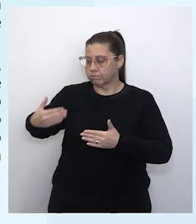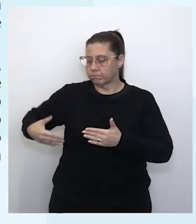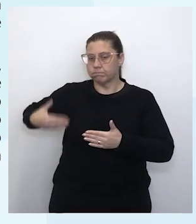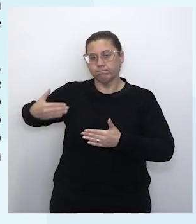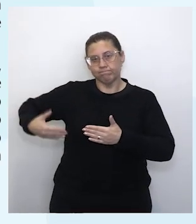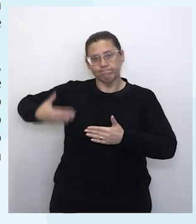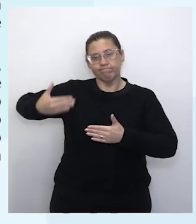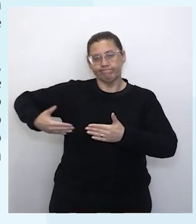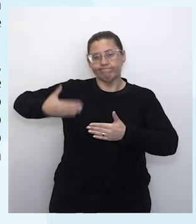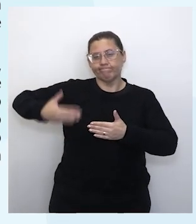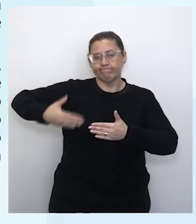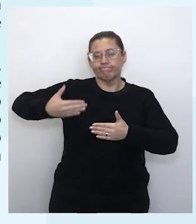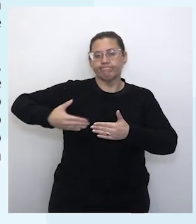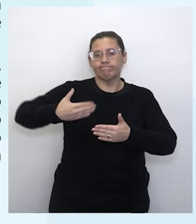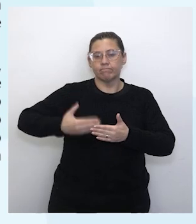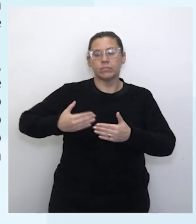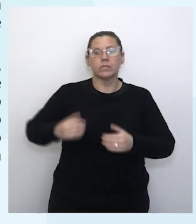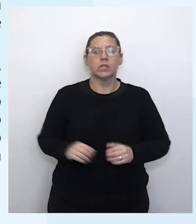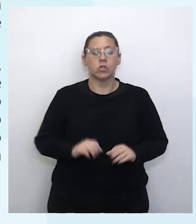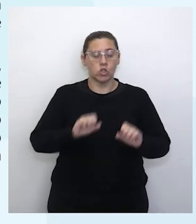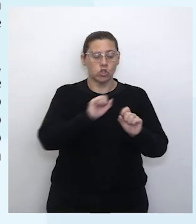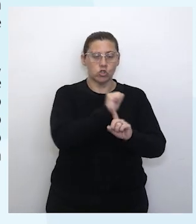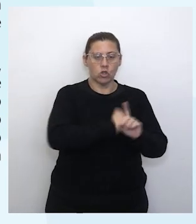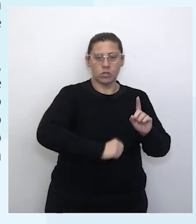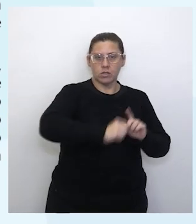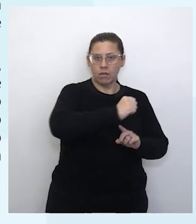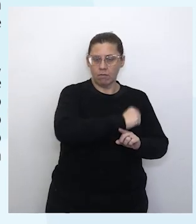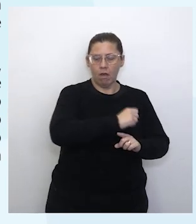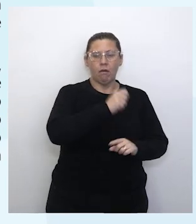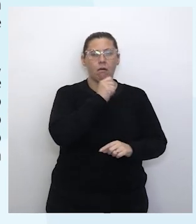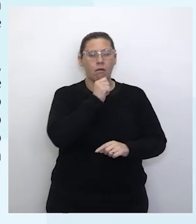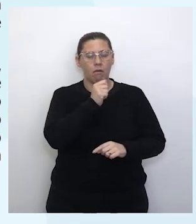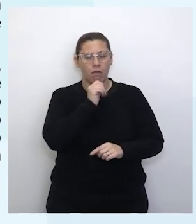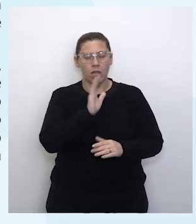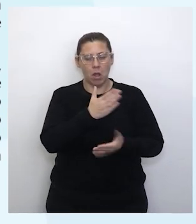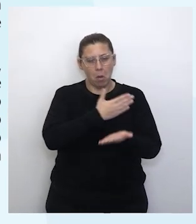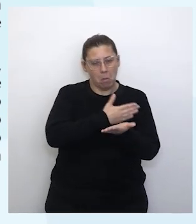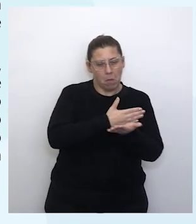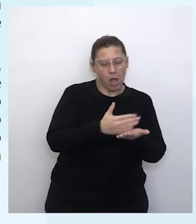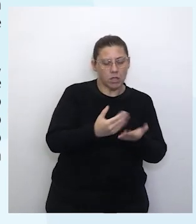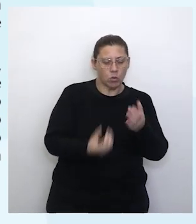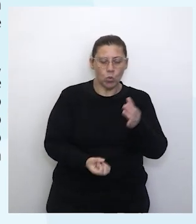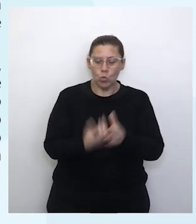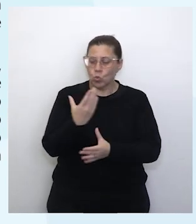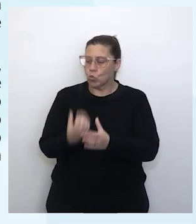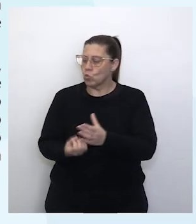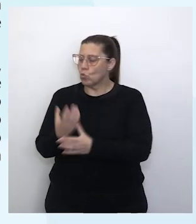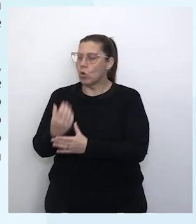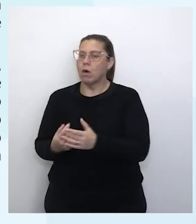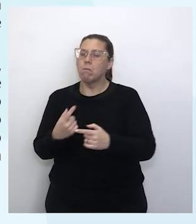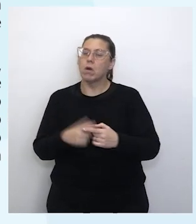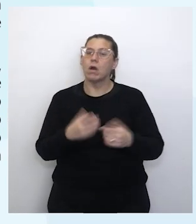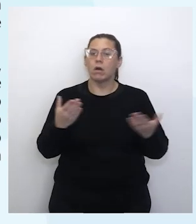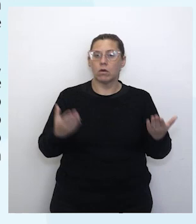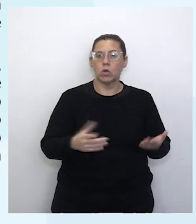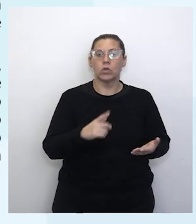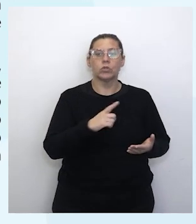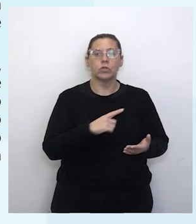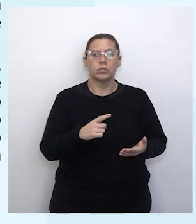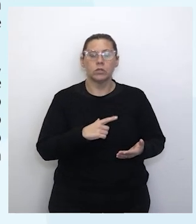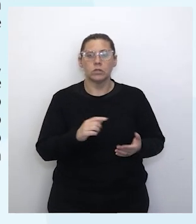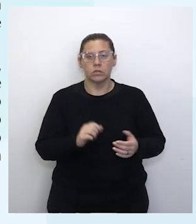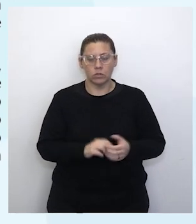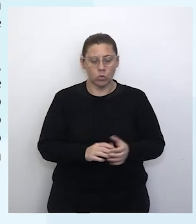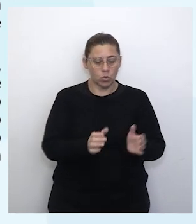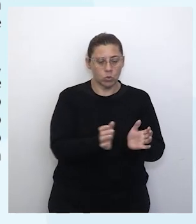tempo, as primeiras sociedades primitivas ainda, elas começam a surgir. Porque nesse primeiro momento, gente, nós tínhamos pequenos